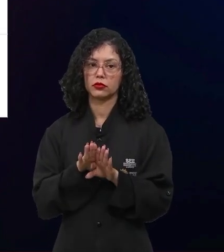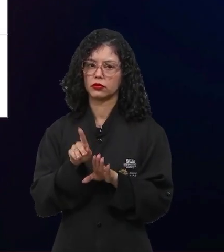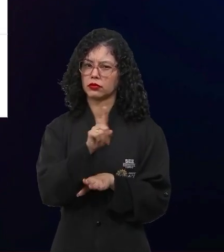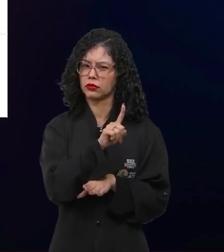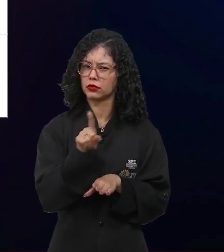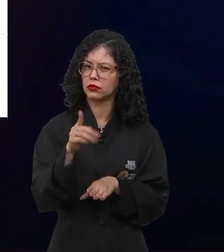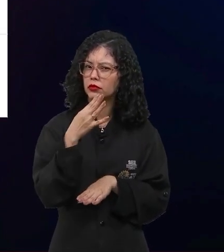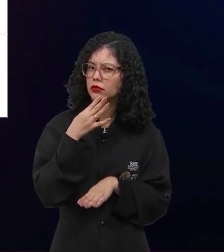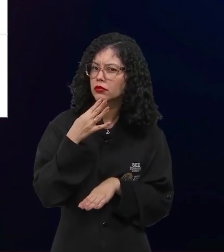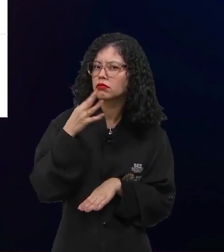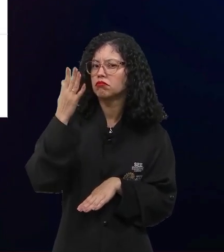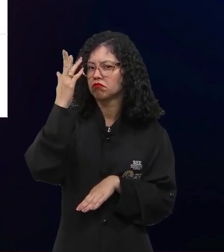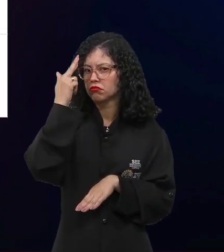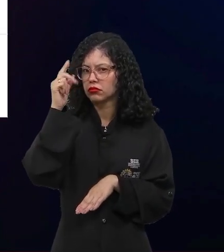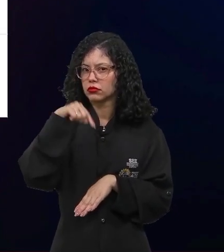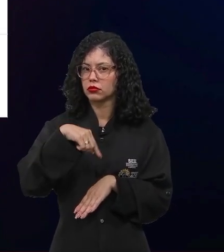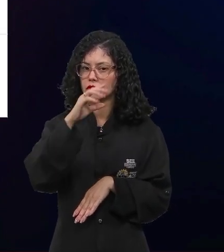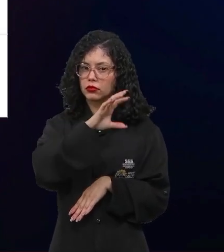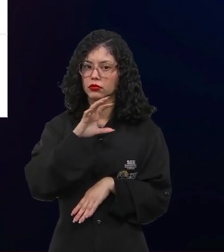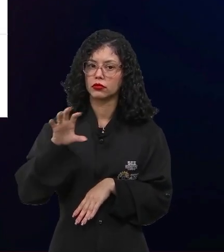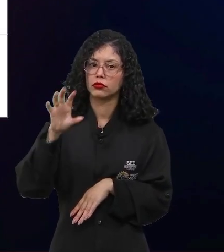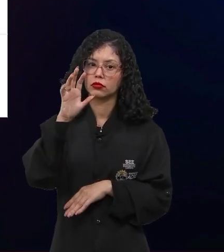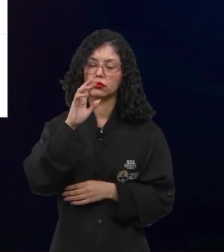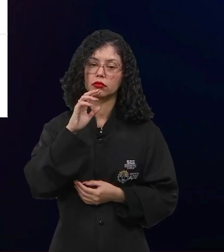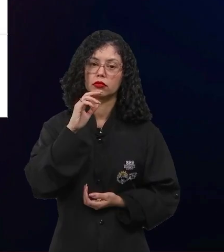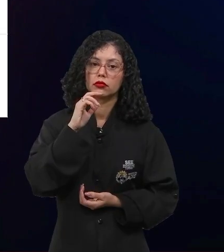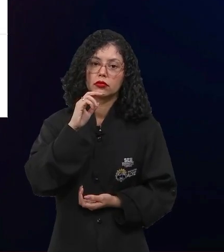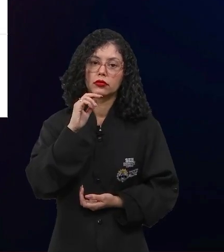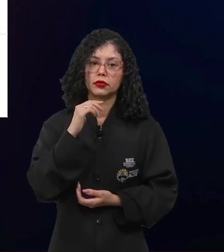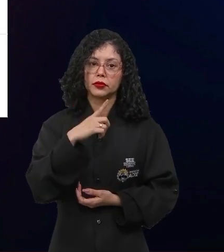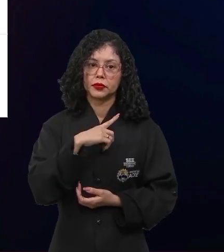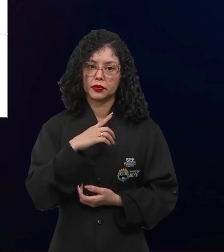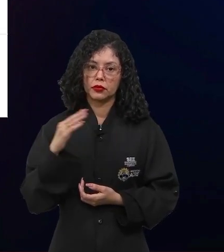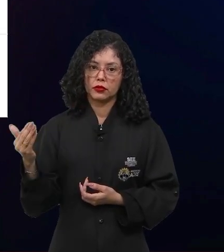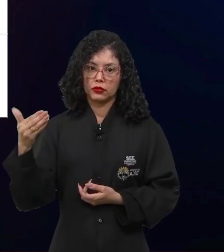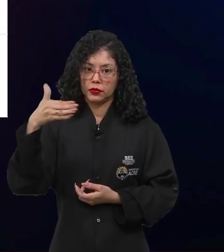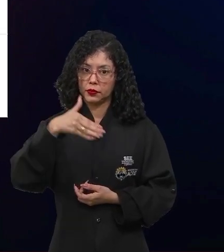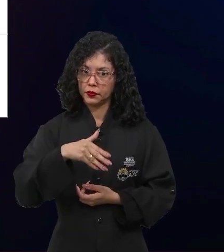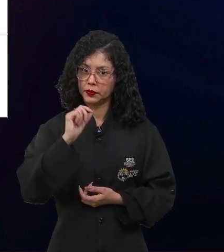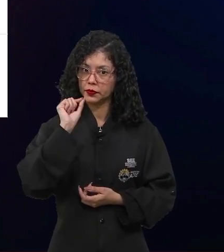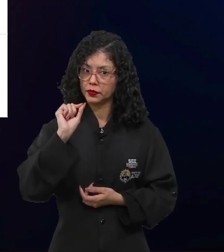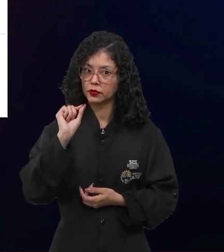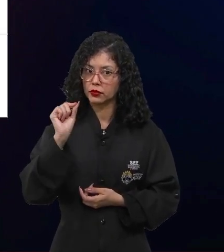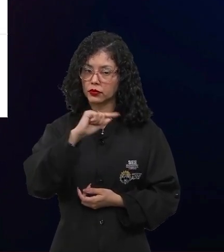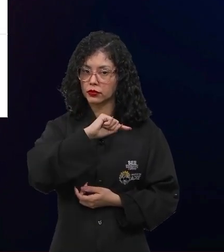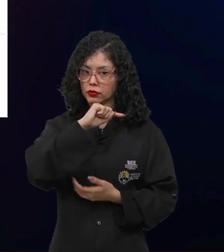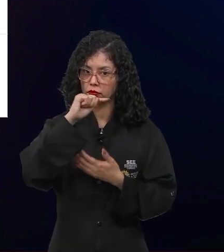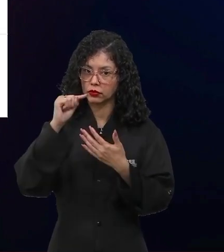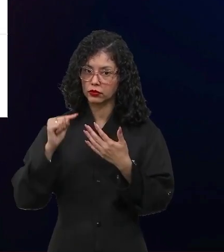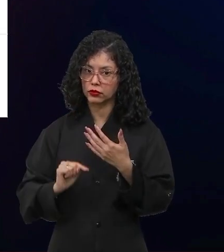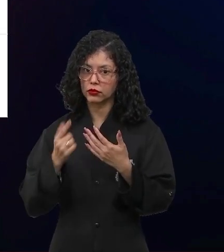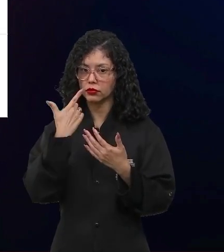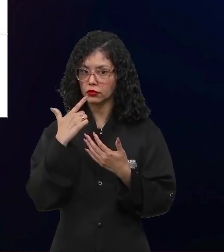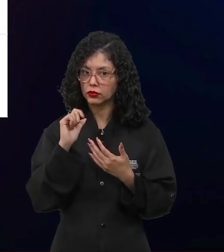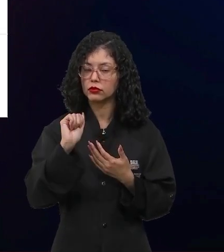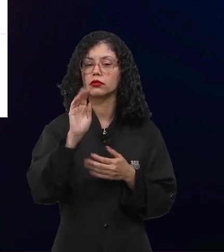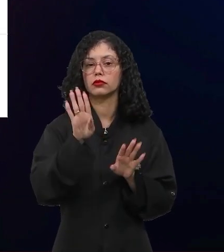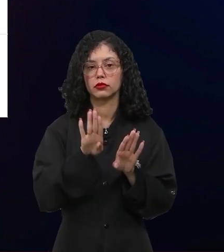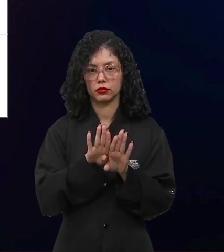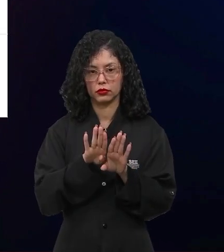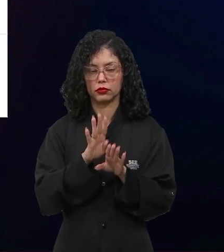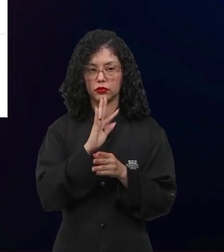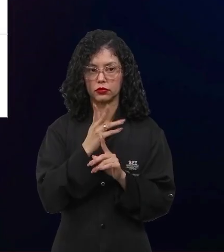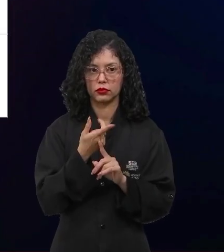é tão comum, né, aqui na nossa região, a gente ter acesso a esse tipo essa linguagem da arte